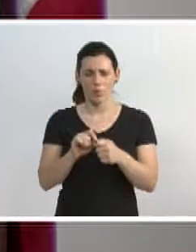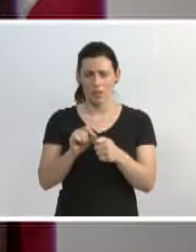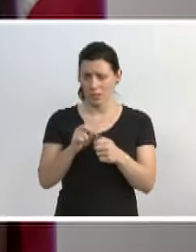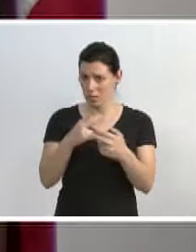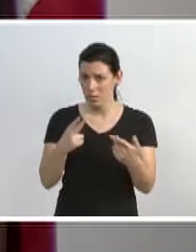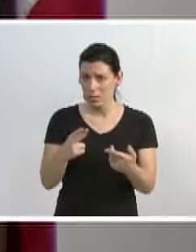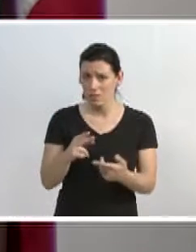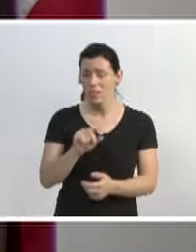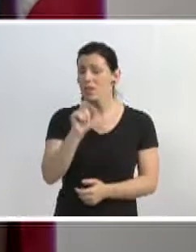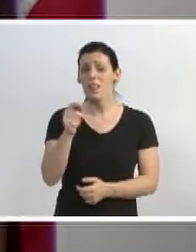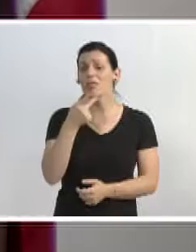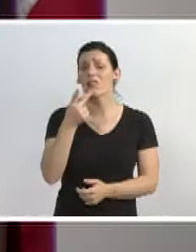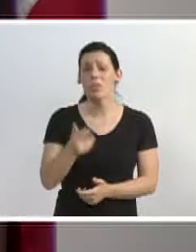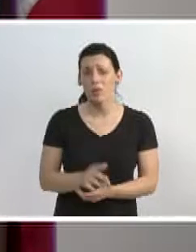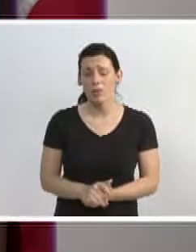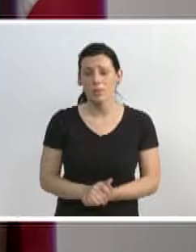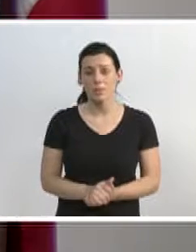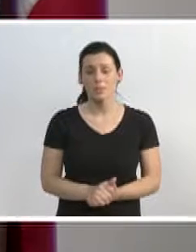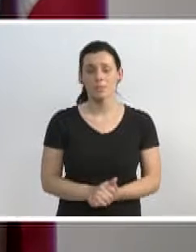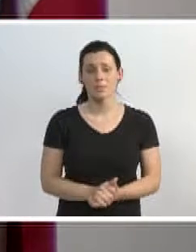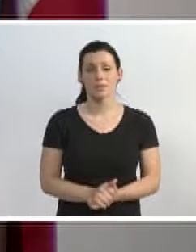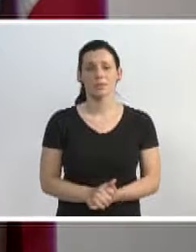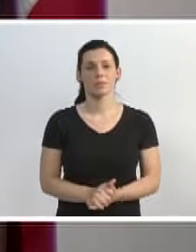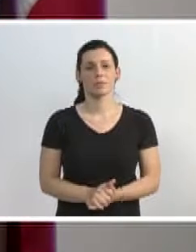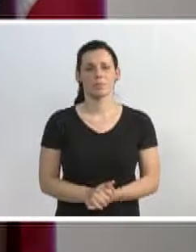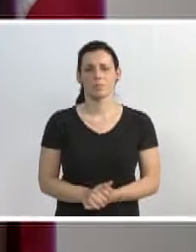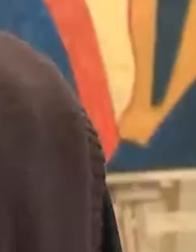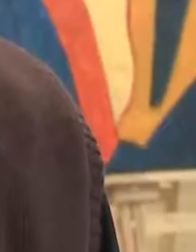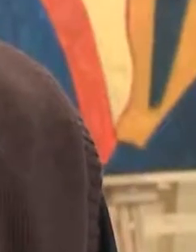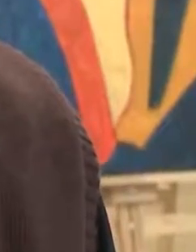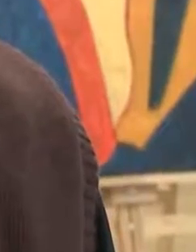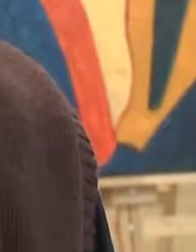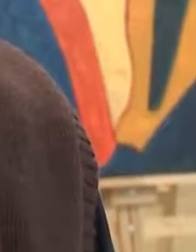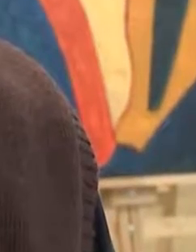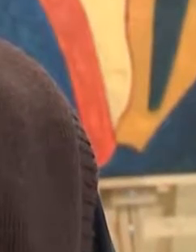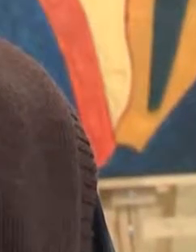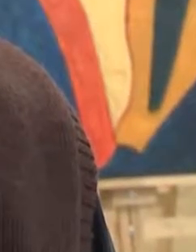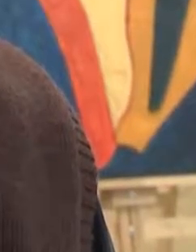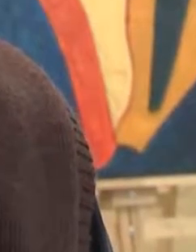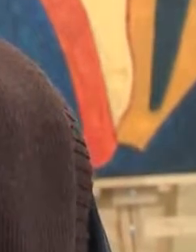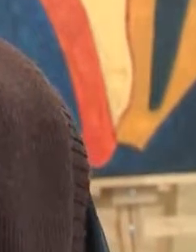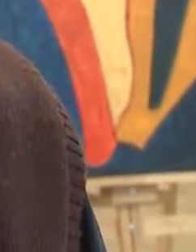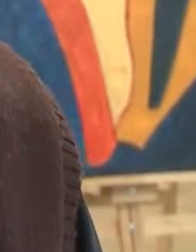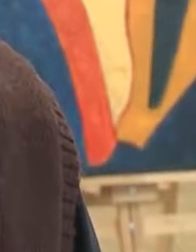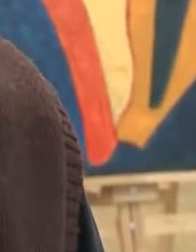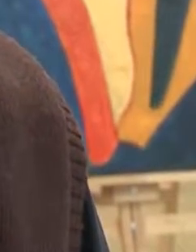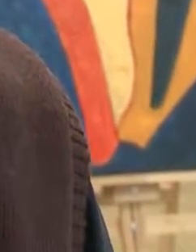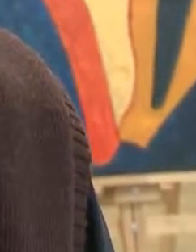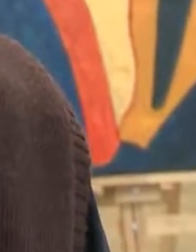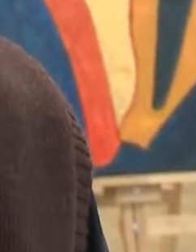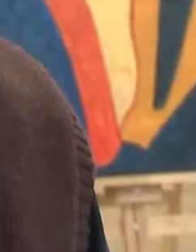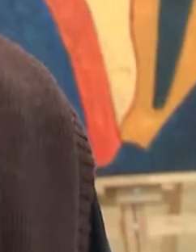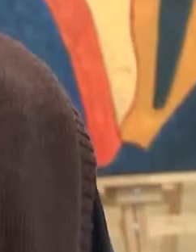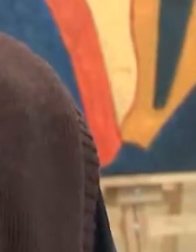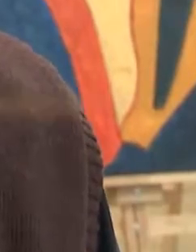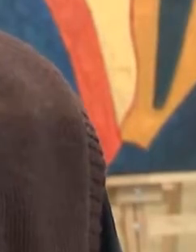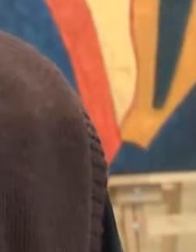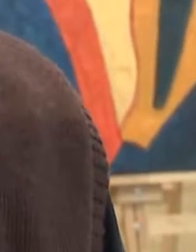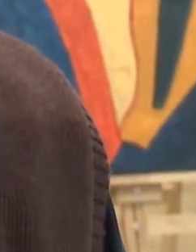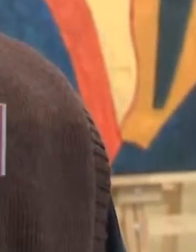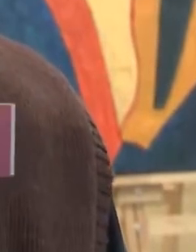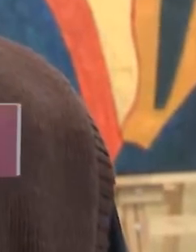Becker falou da importância das ações dos jovens na cidade. Os jovens da JDEM e os jovens